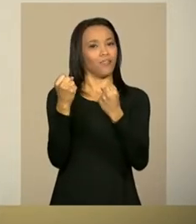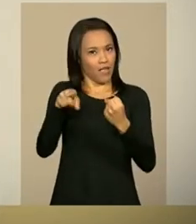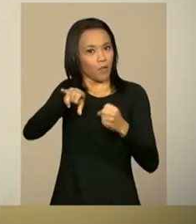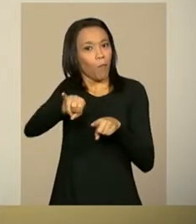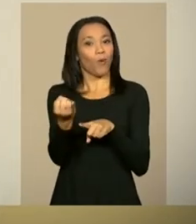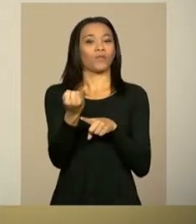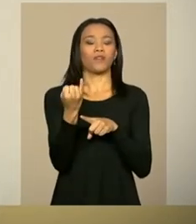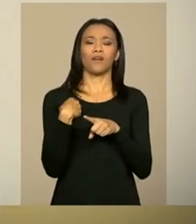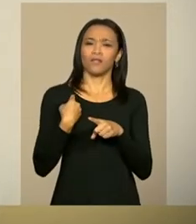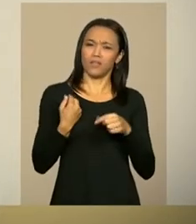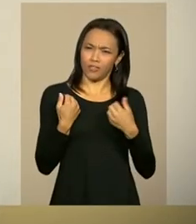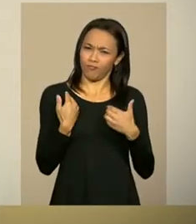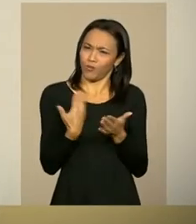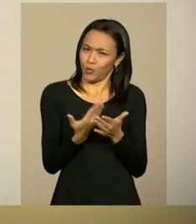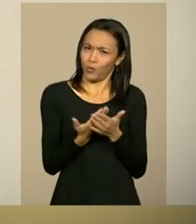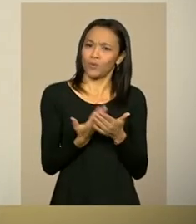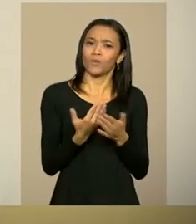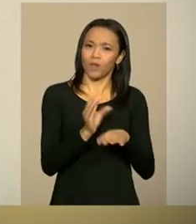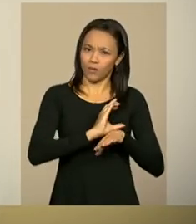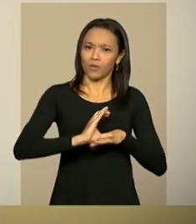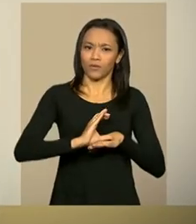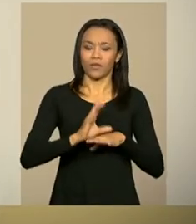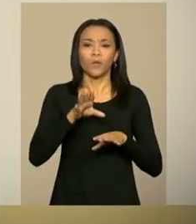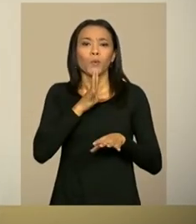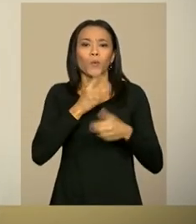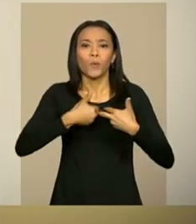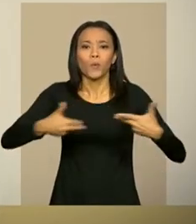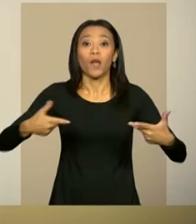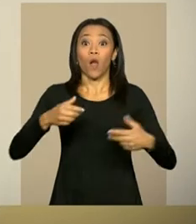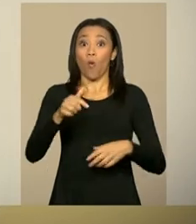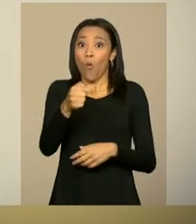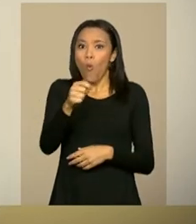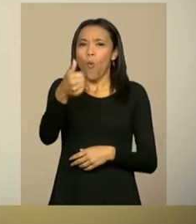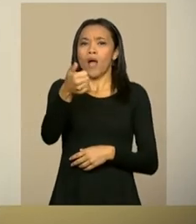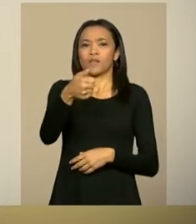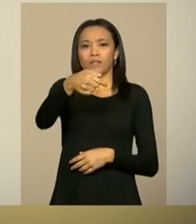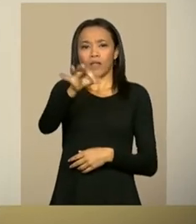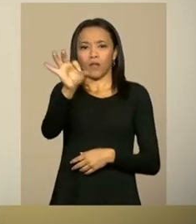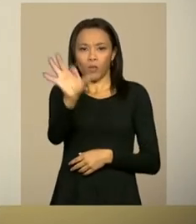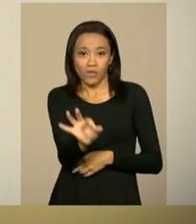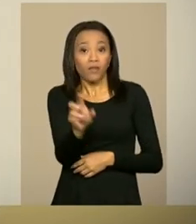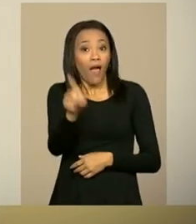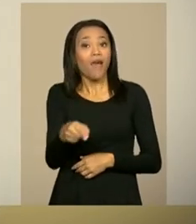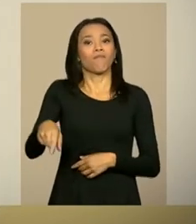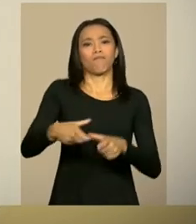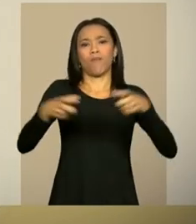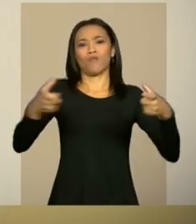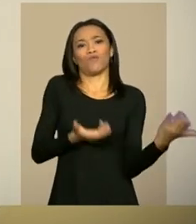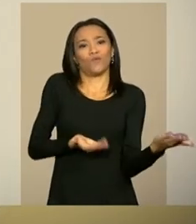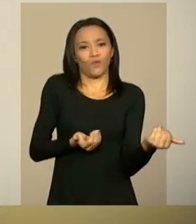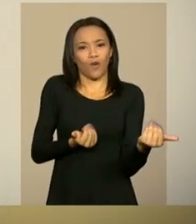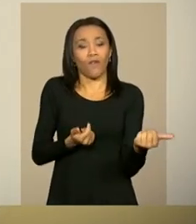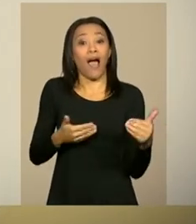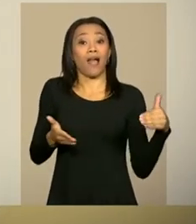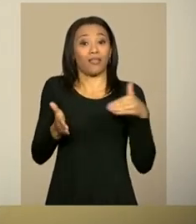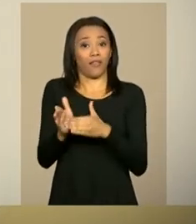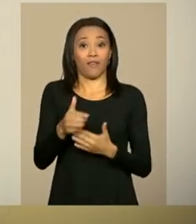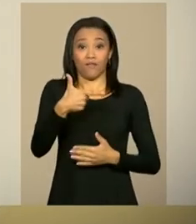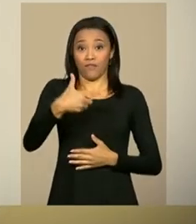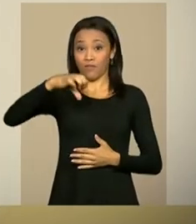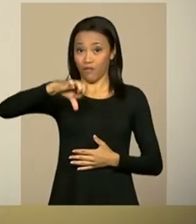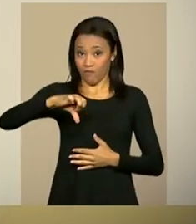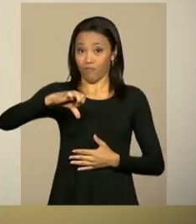fizeram curso se atualizar quase 70% dele sabe Luciano são jovens com até 29